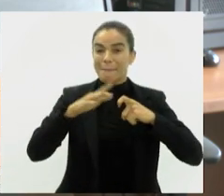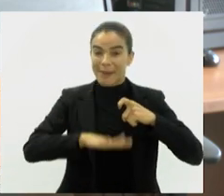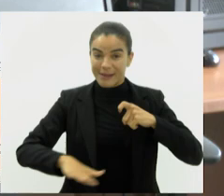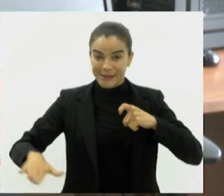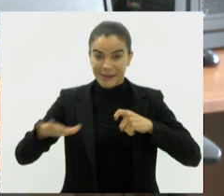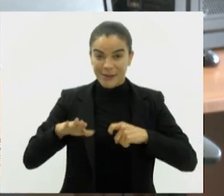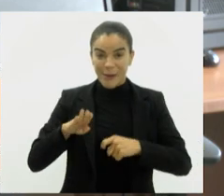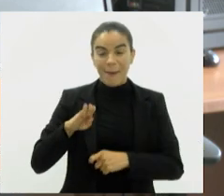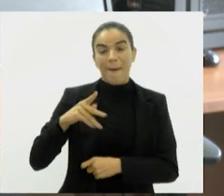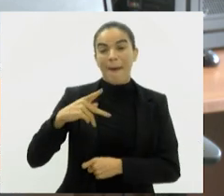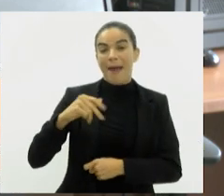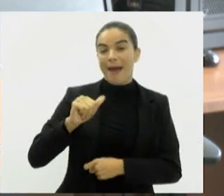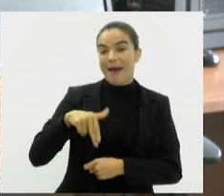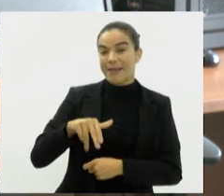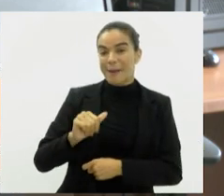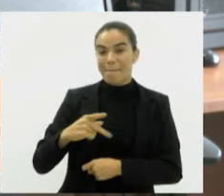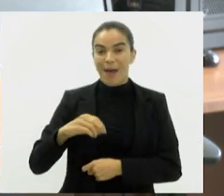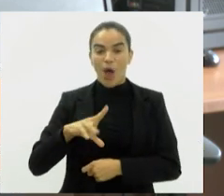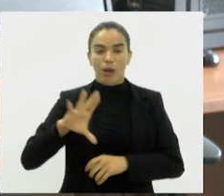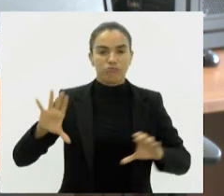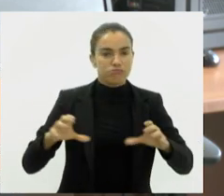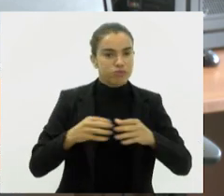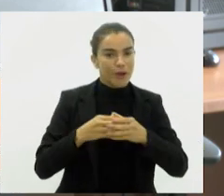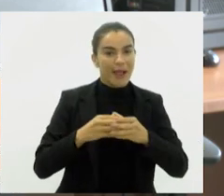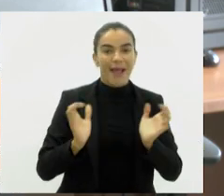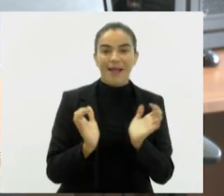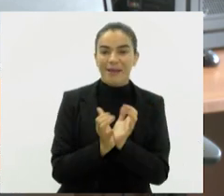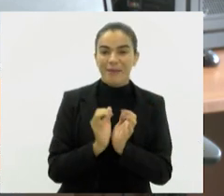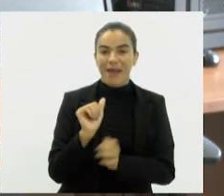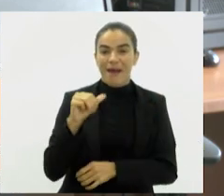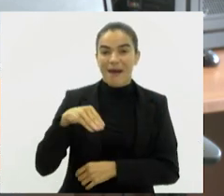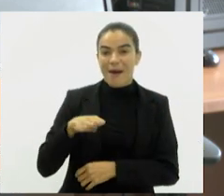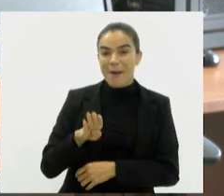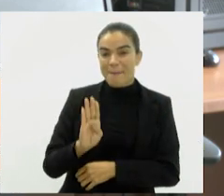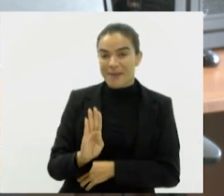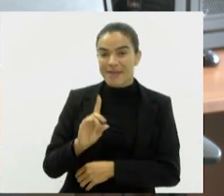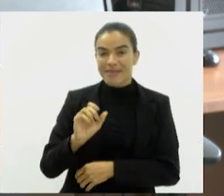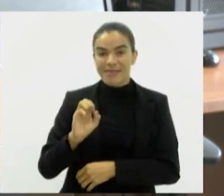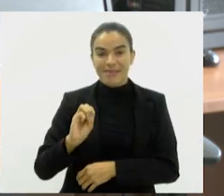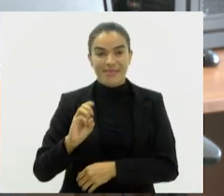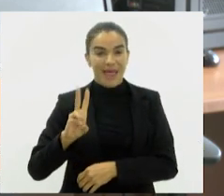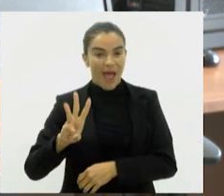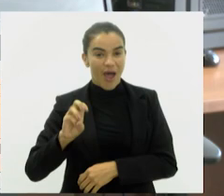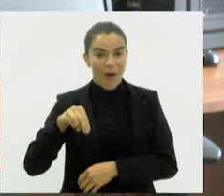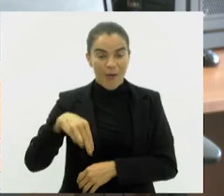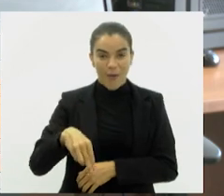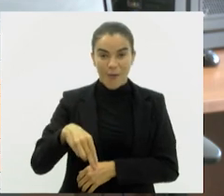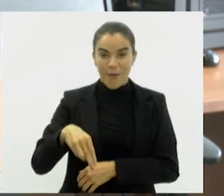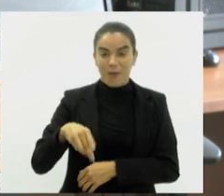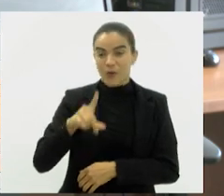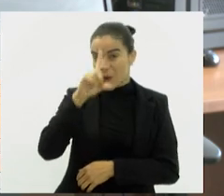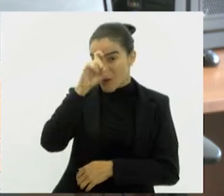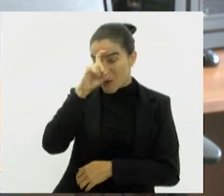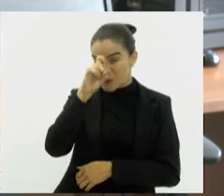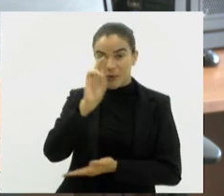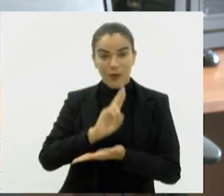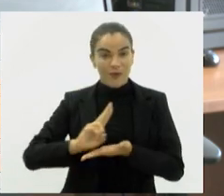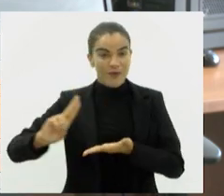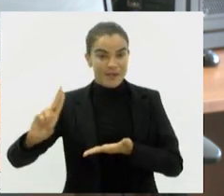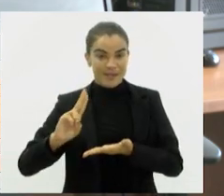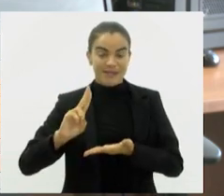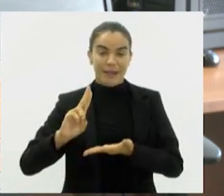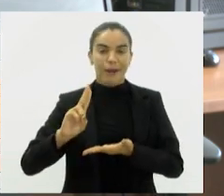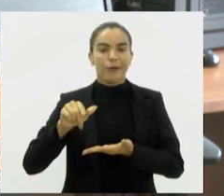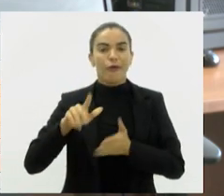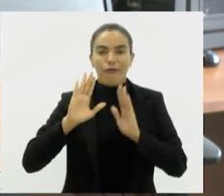Paula Baumblatt, que integra a equipe do AmbiDown, que é o ambulatório do Hospital Universitário Pedro Ernesto, focado no